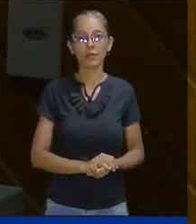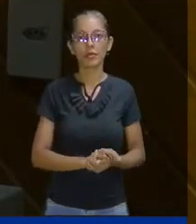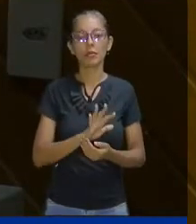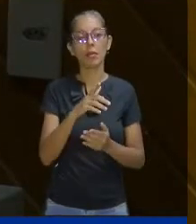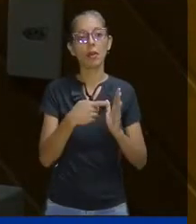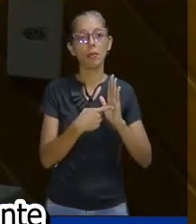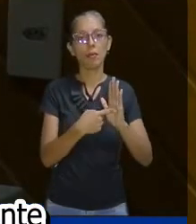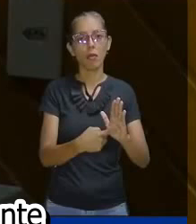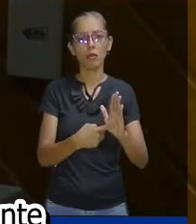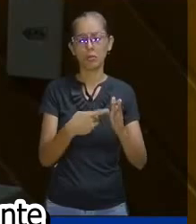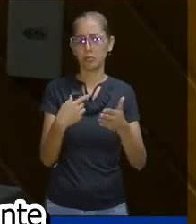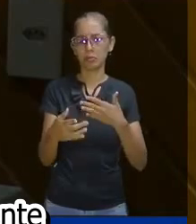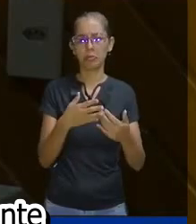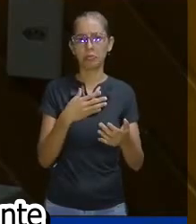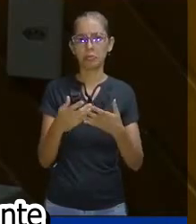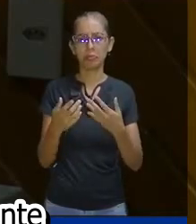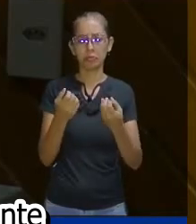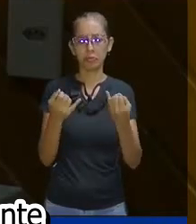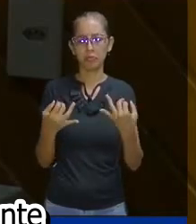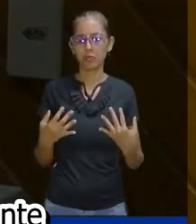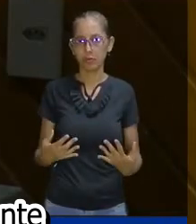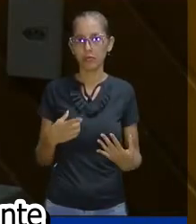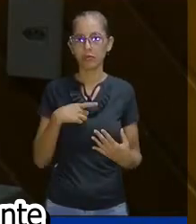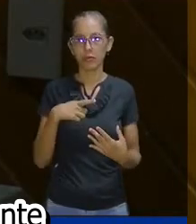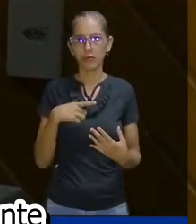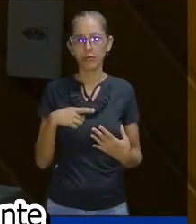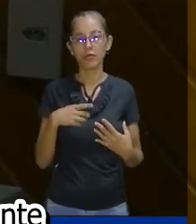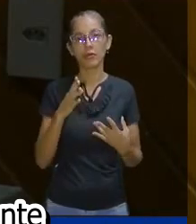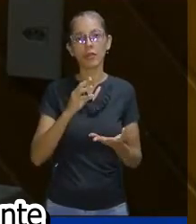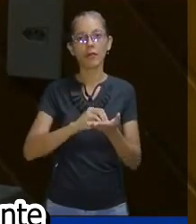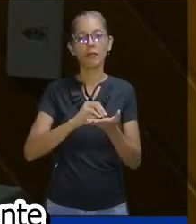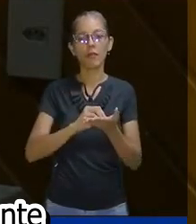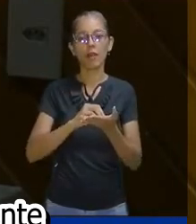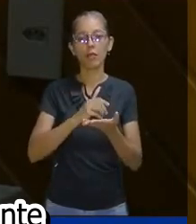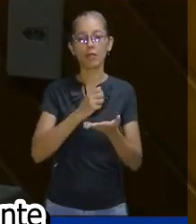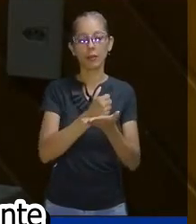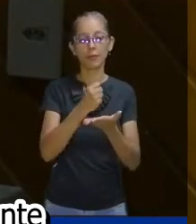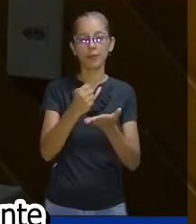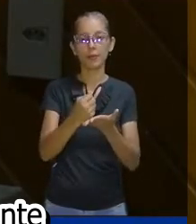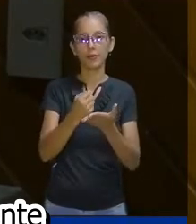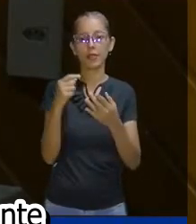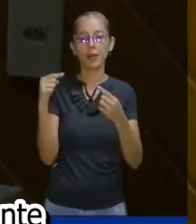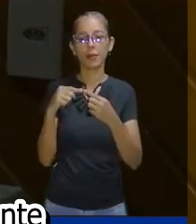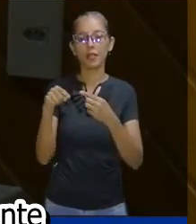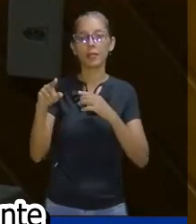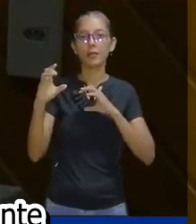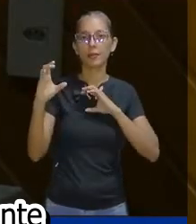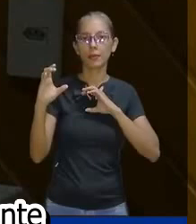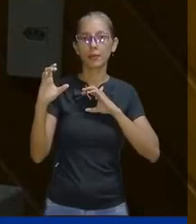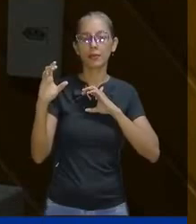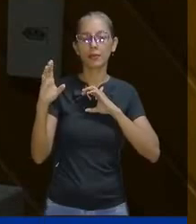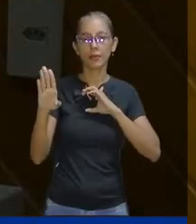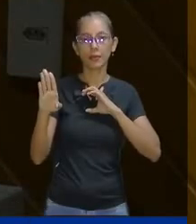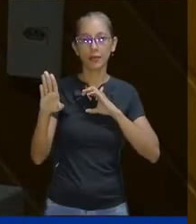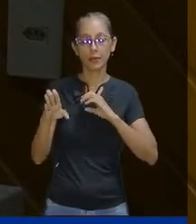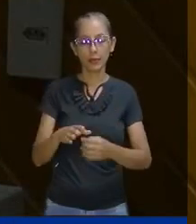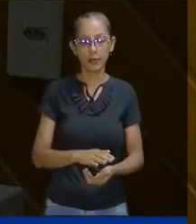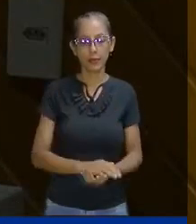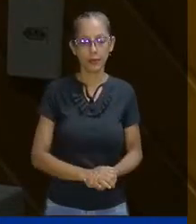ao ponto ao que se presume a realização de despesa eleitoral diretamente pela candidata, o que é vedado pela legislação.